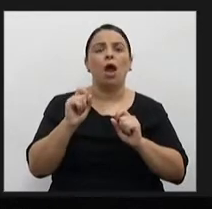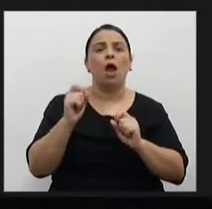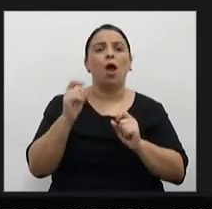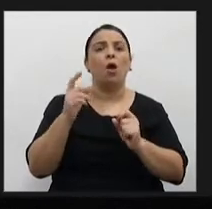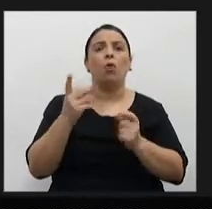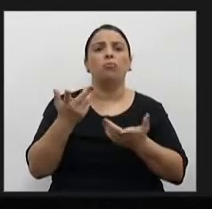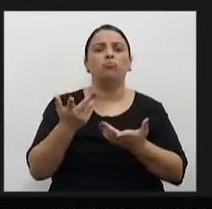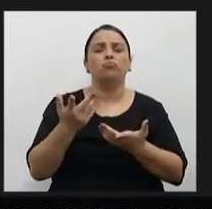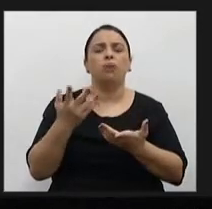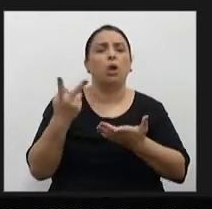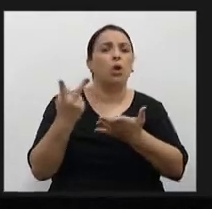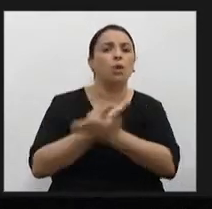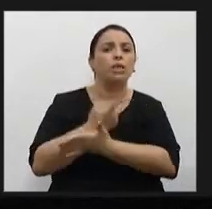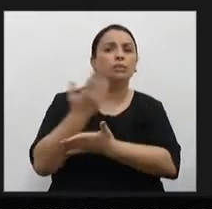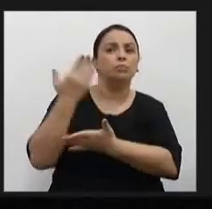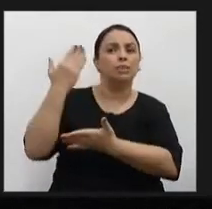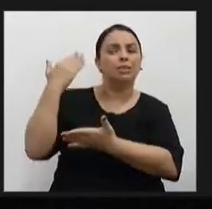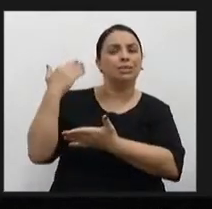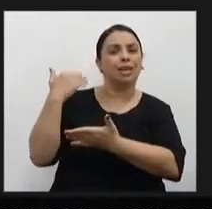17/3/2020,